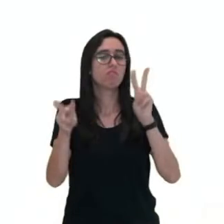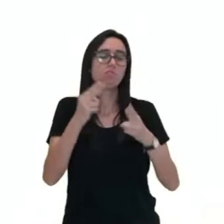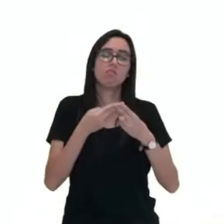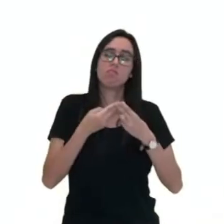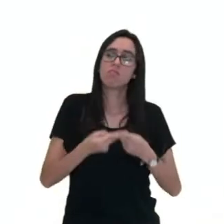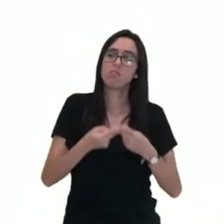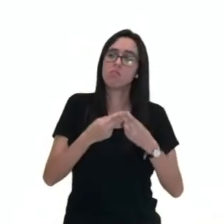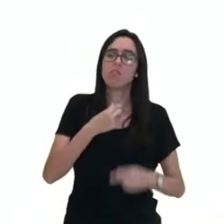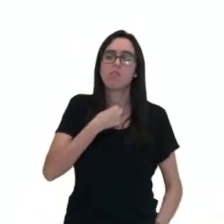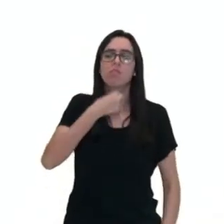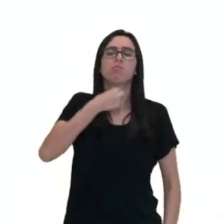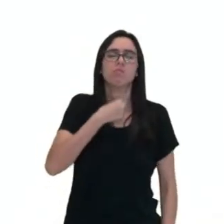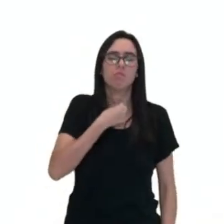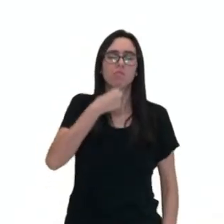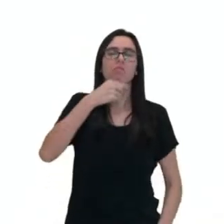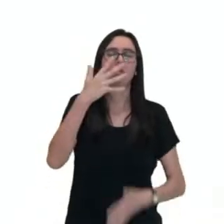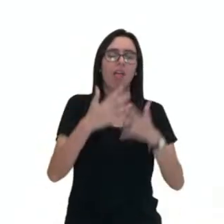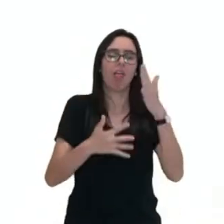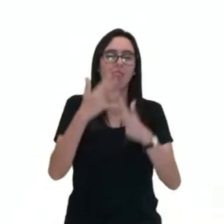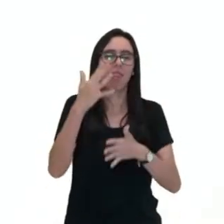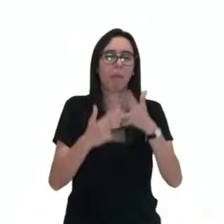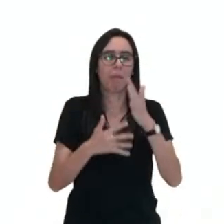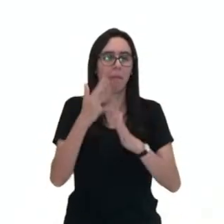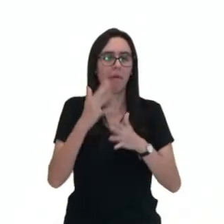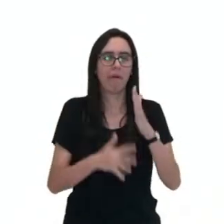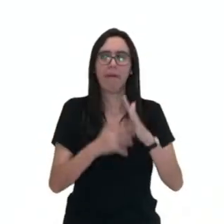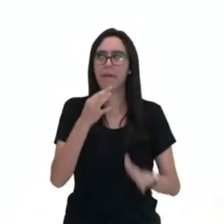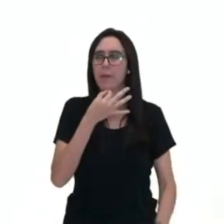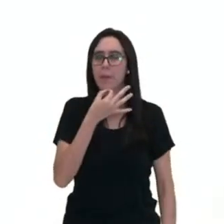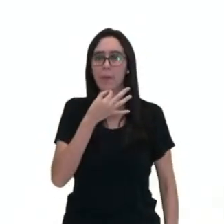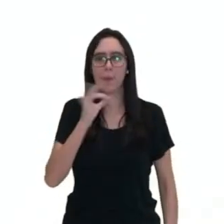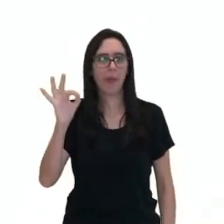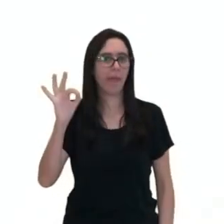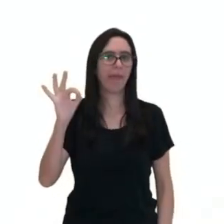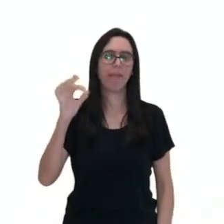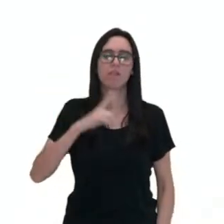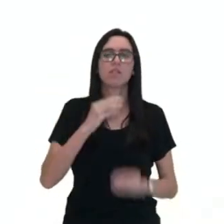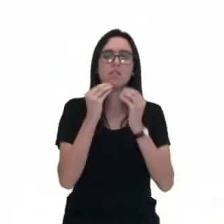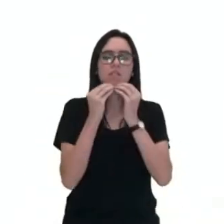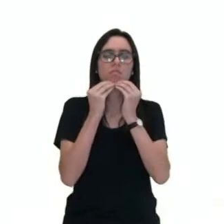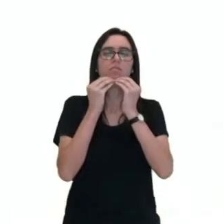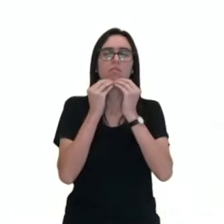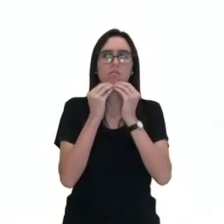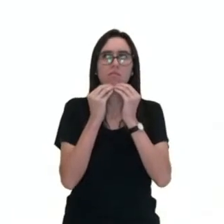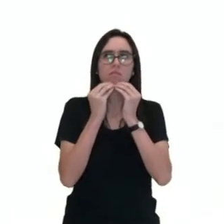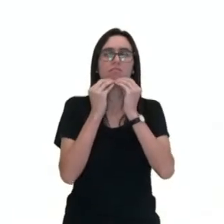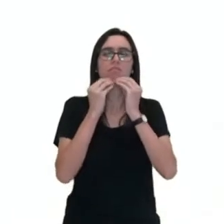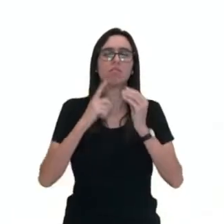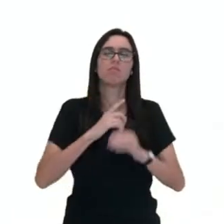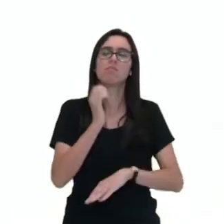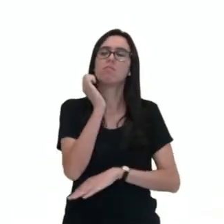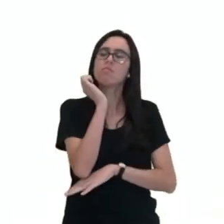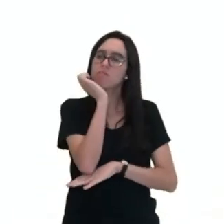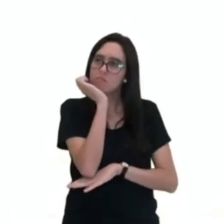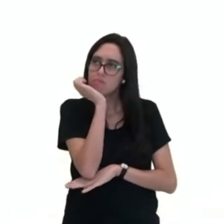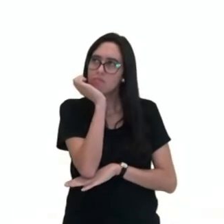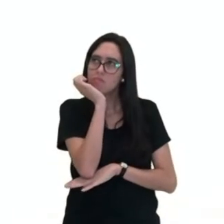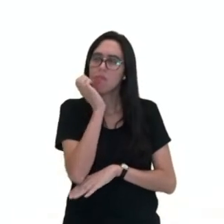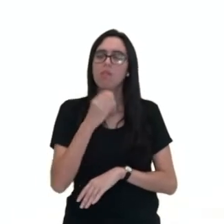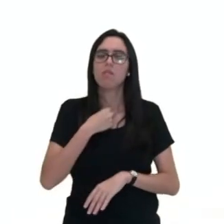a interrompia de momento a momento, abalando o queixo que se apoiava conformado na